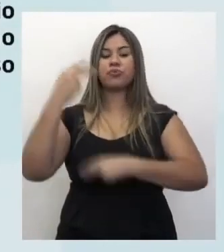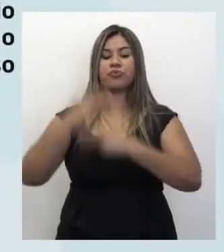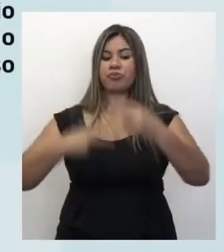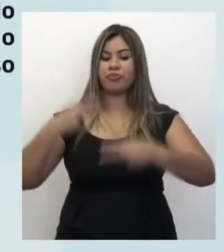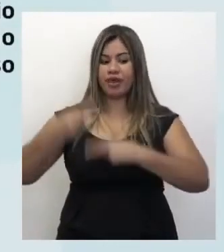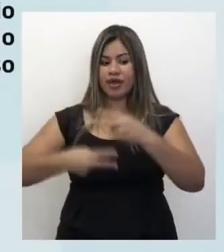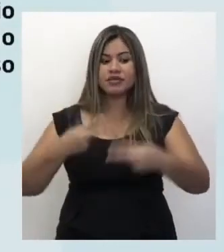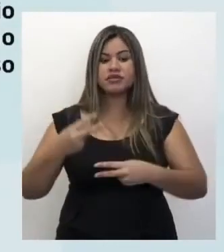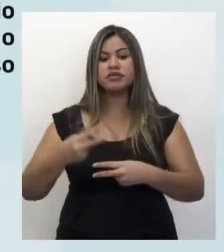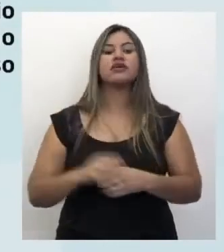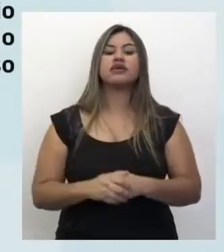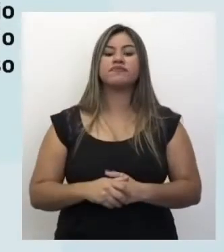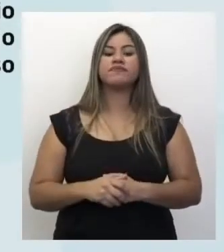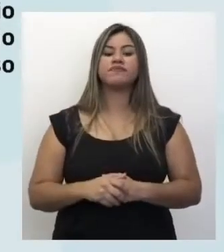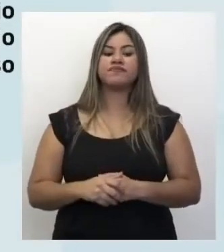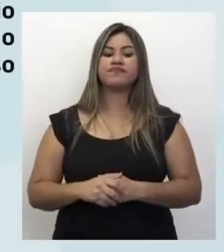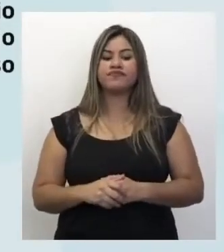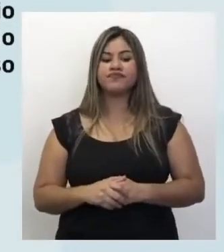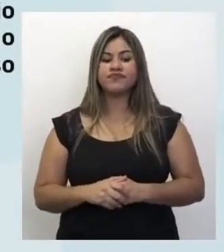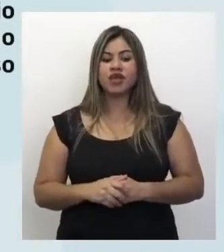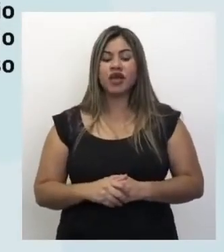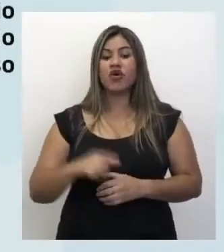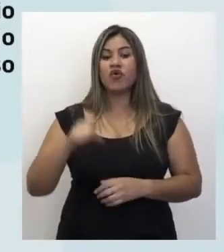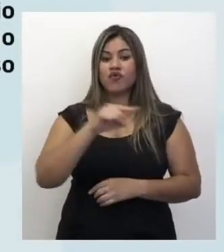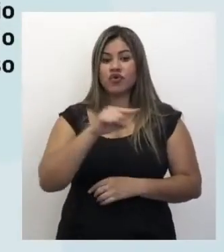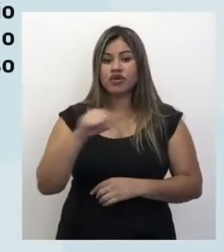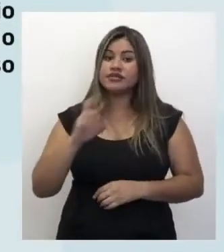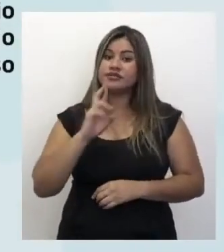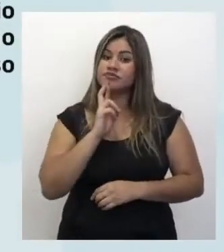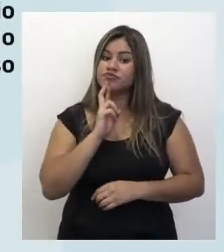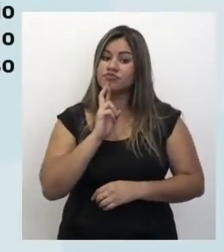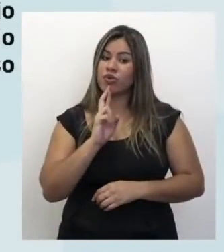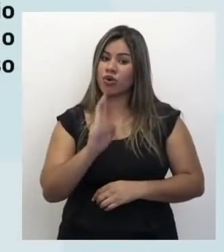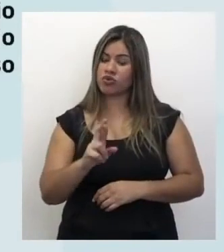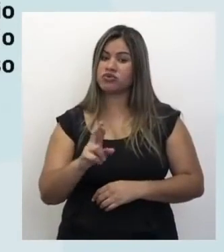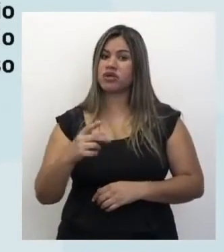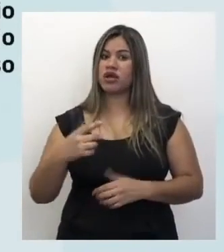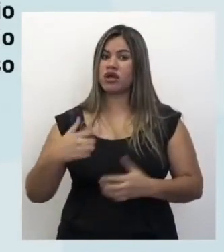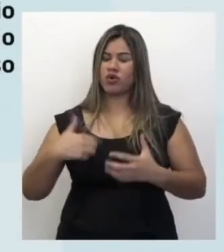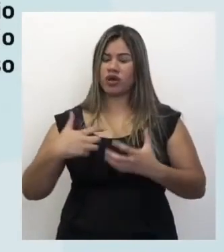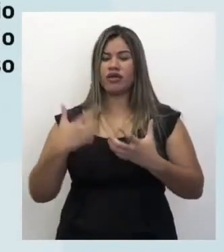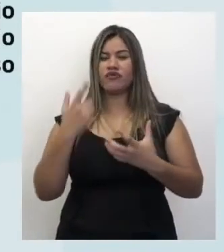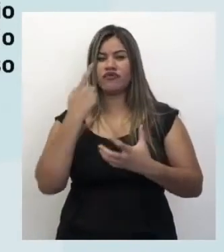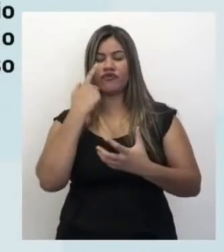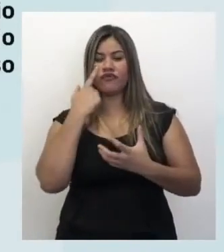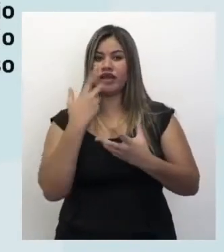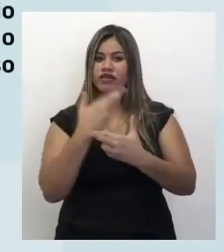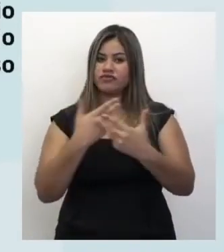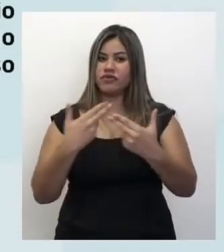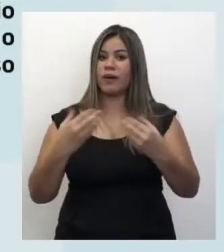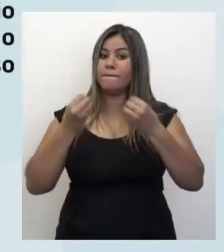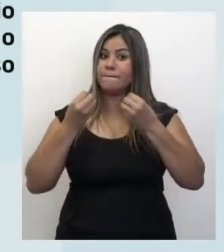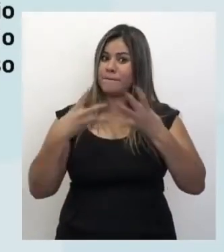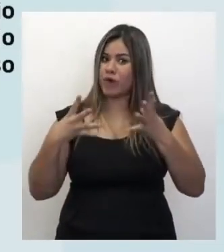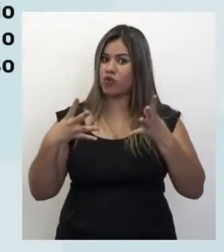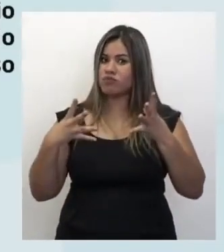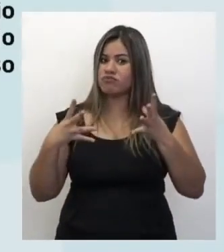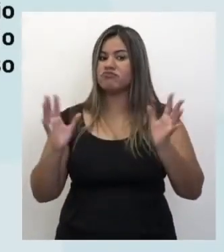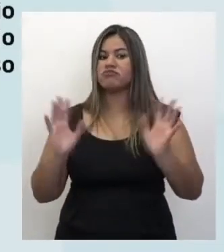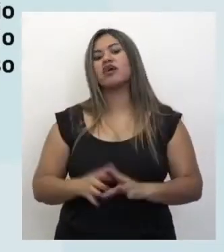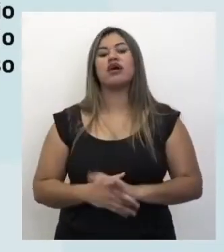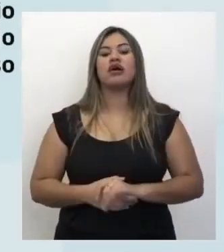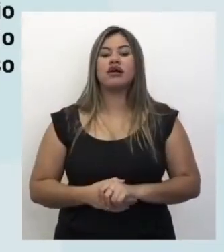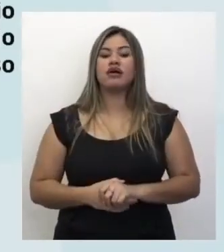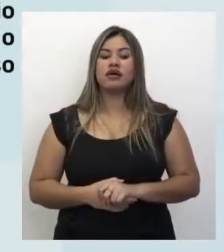conversei com vocês aí. Formulem para mim uma resposta, eu quero pegar, pincelar aqui coisas boas. É